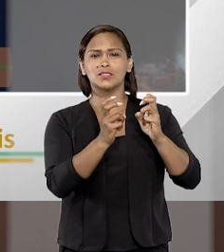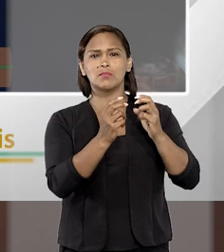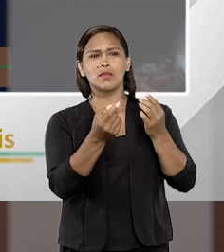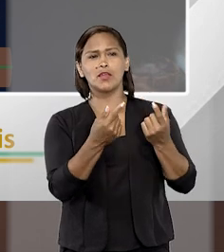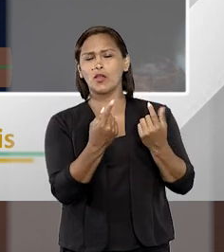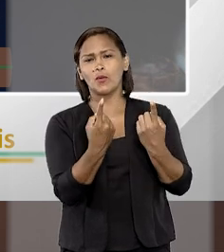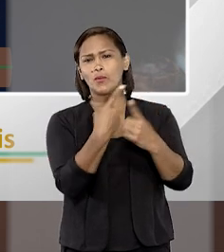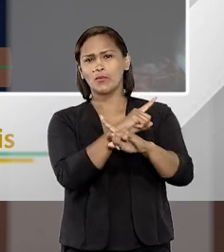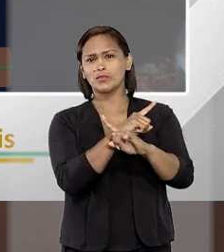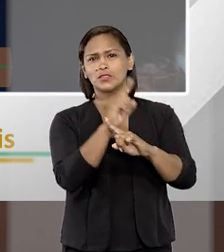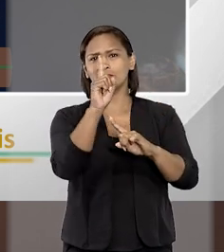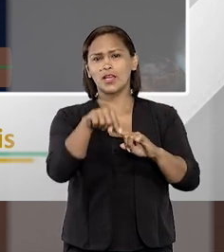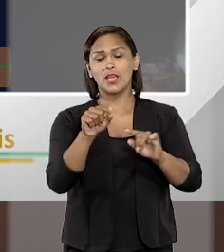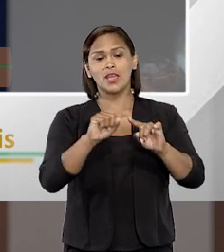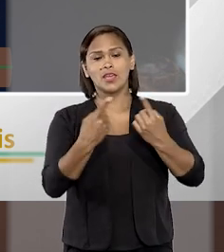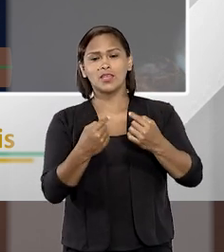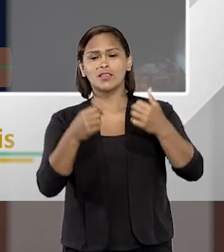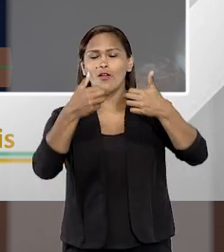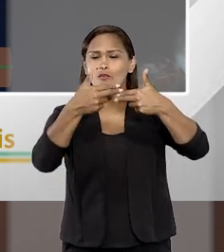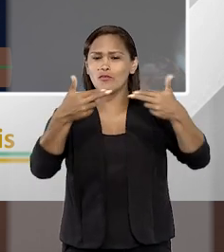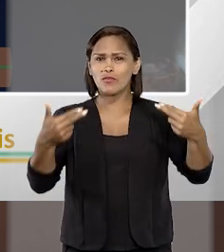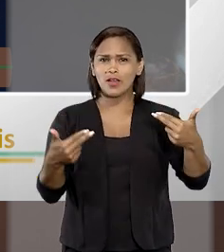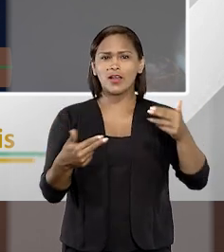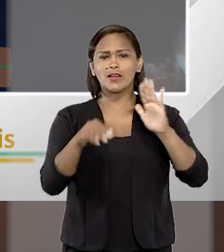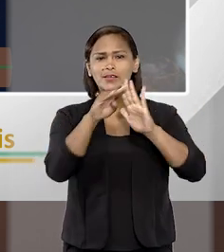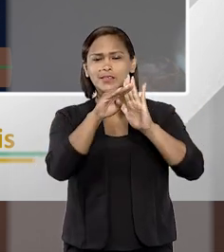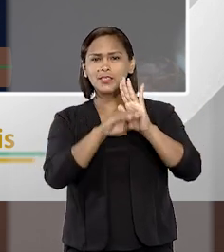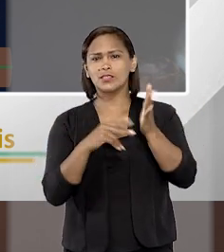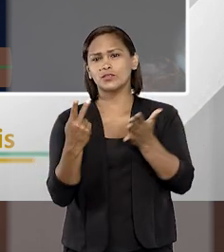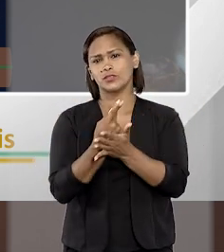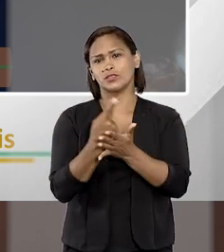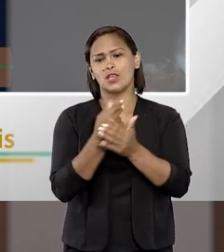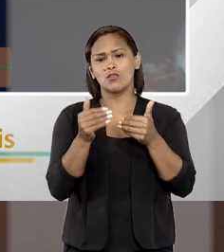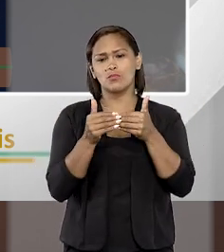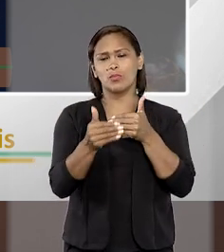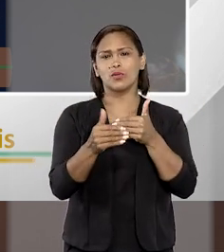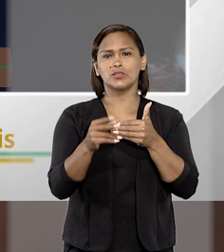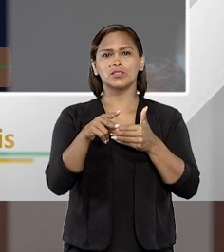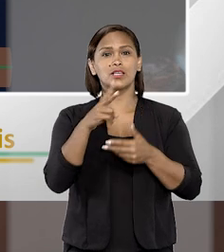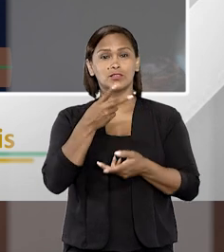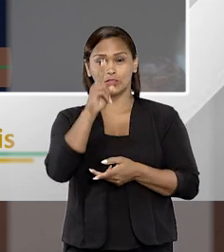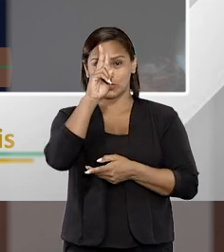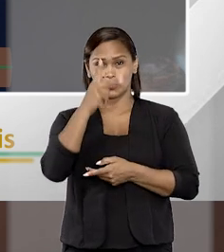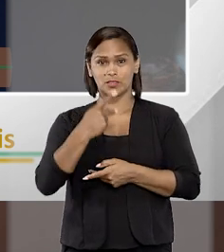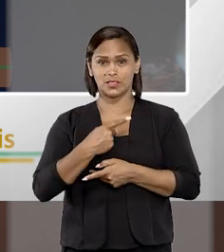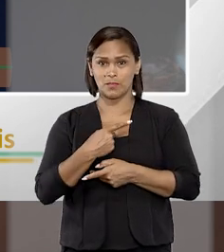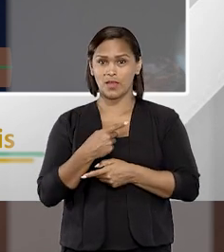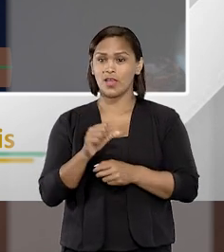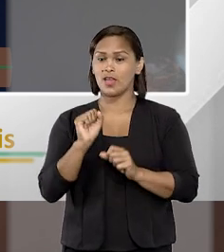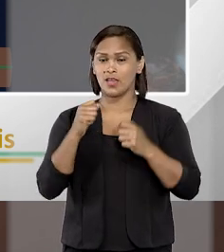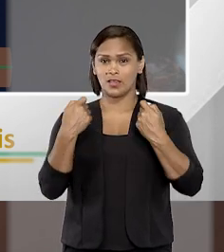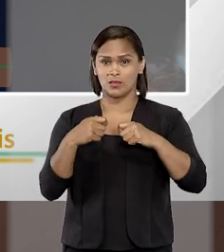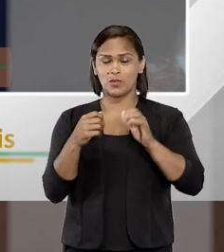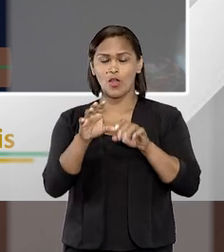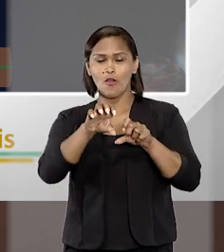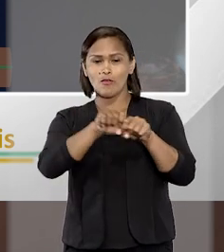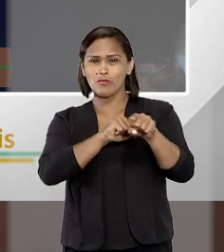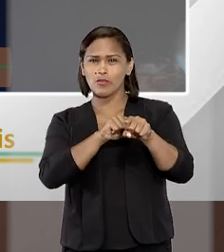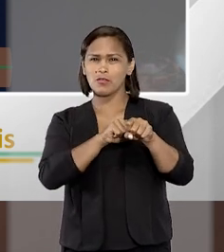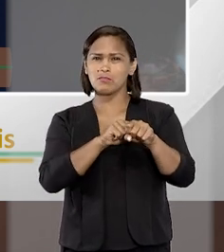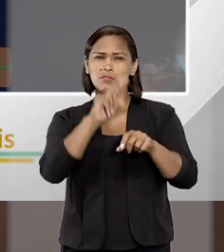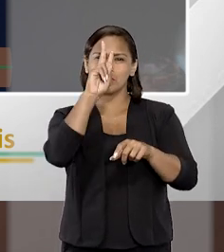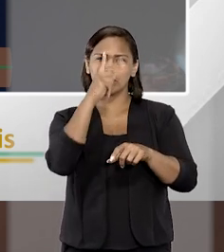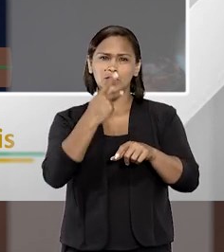ou vice-versa né então existe uma série de falhas no processo de reconhecimento em se esse ato formal de